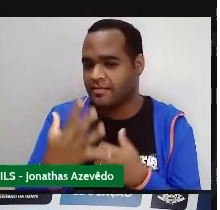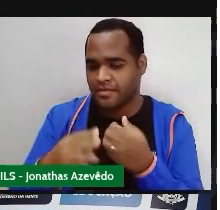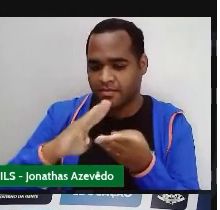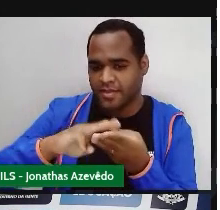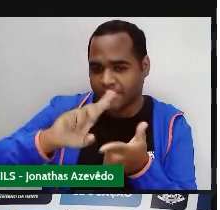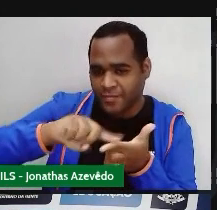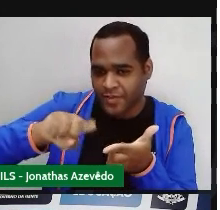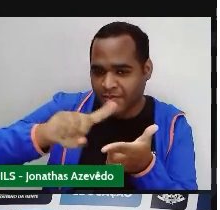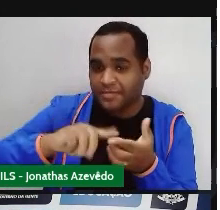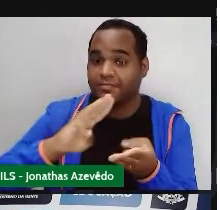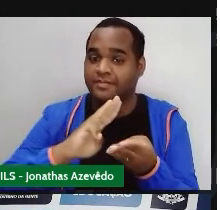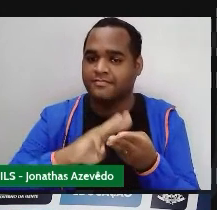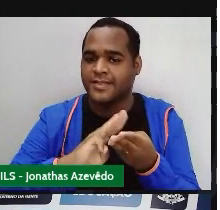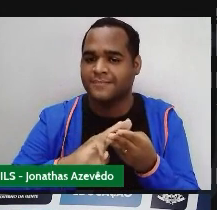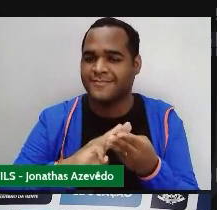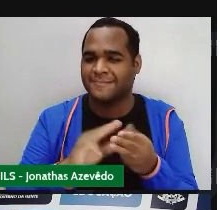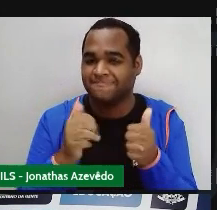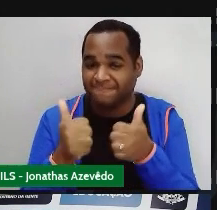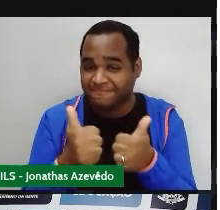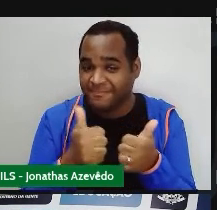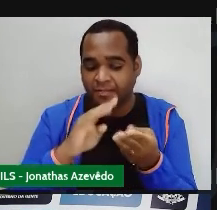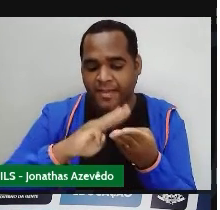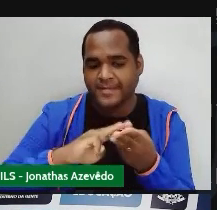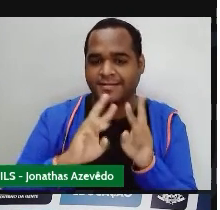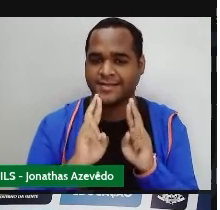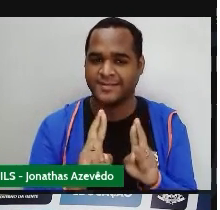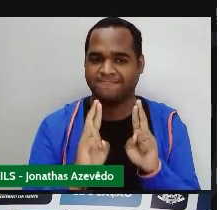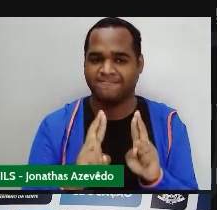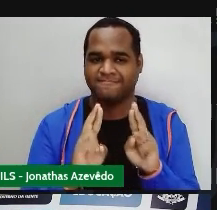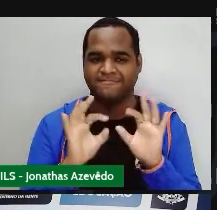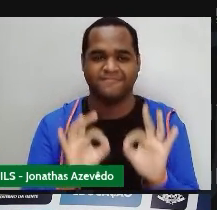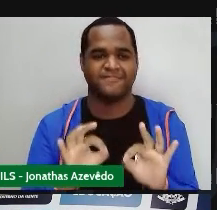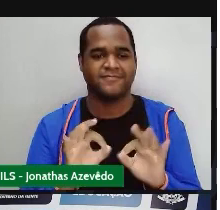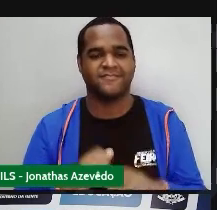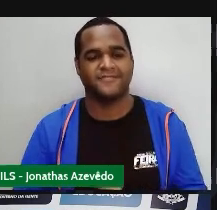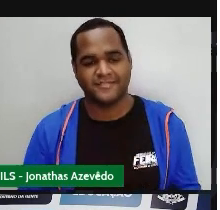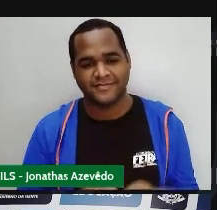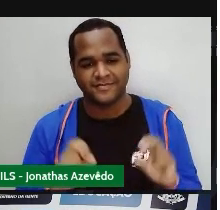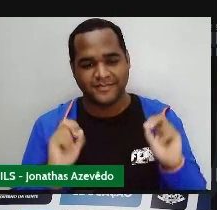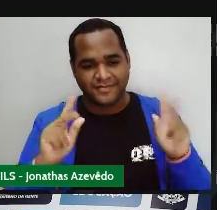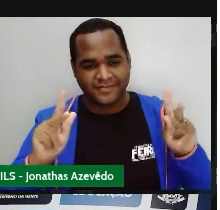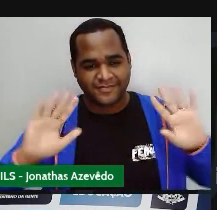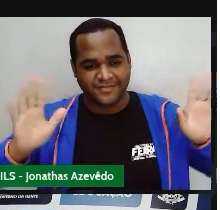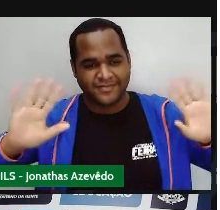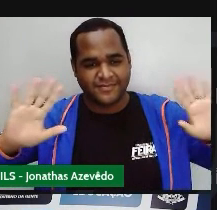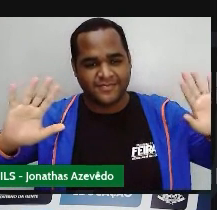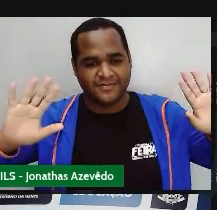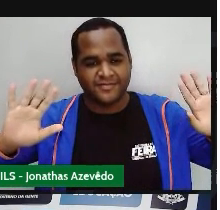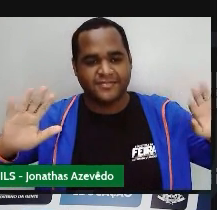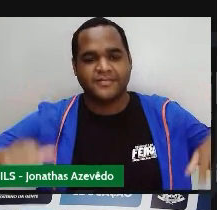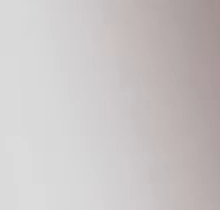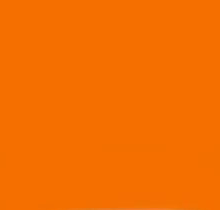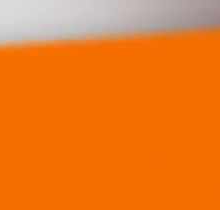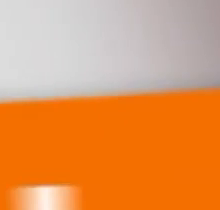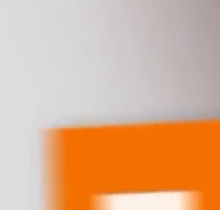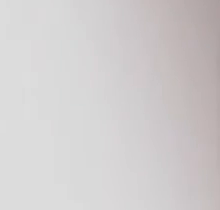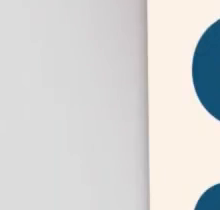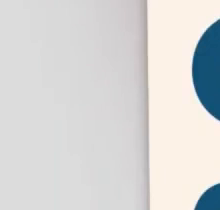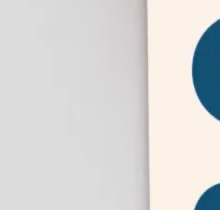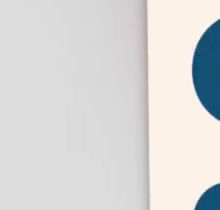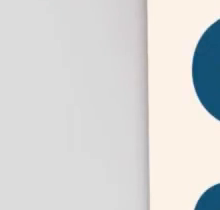recado matemática não é problema avó matemática é solução Valeu vai E aí